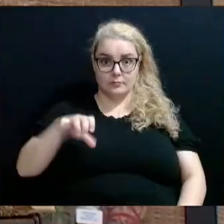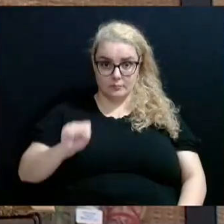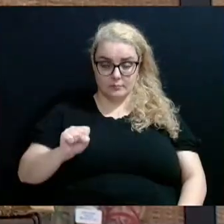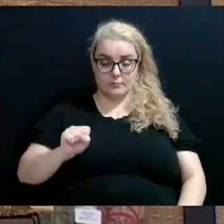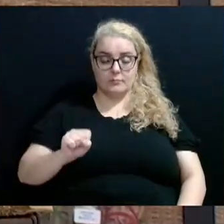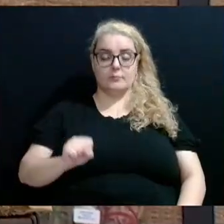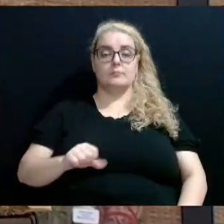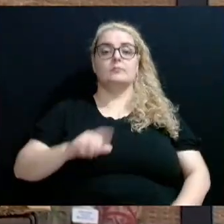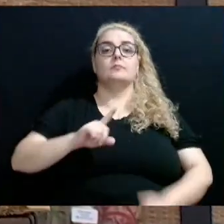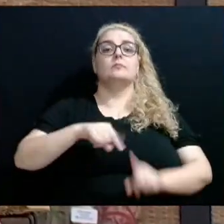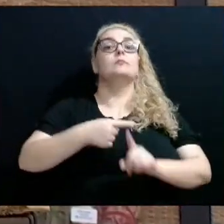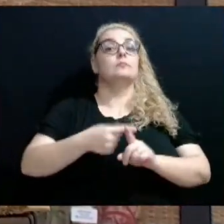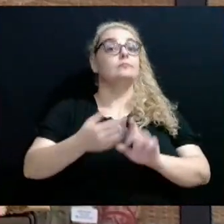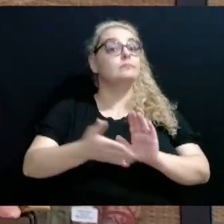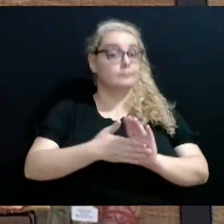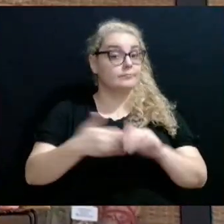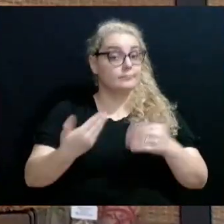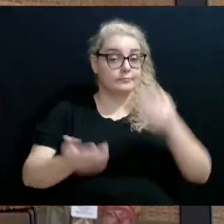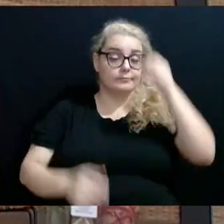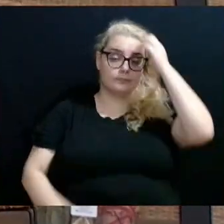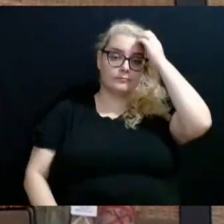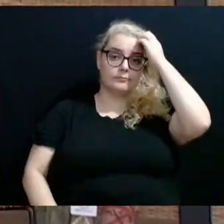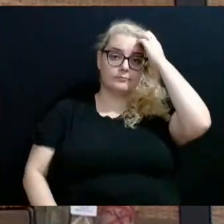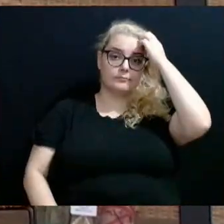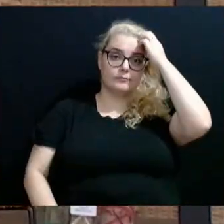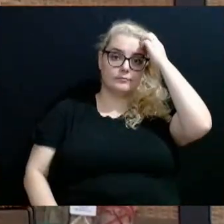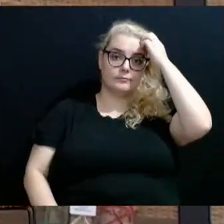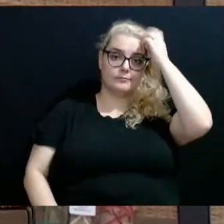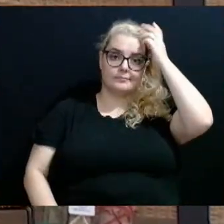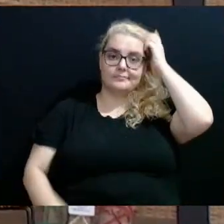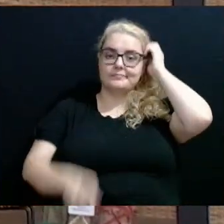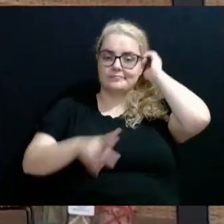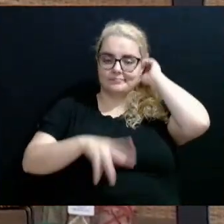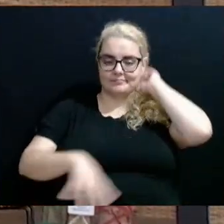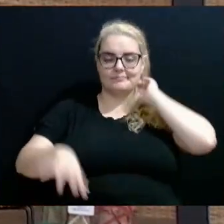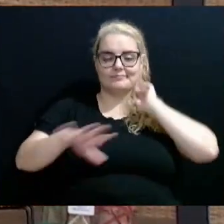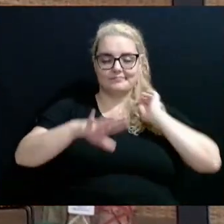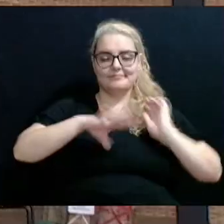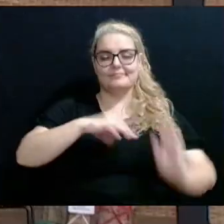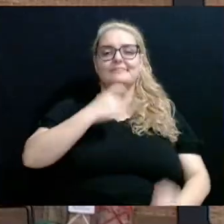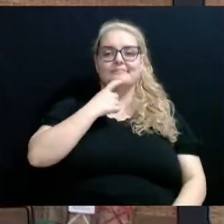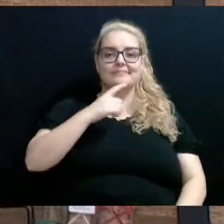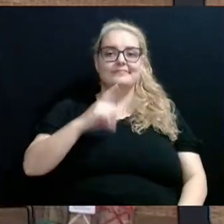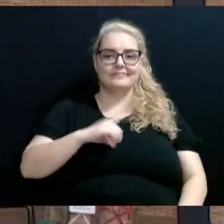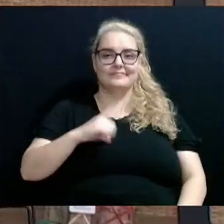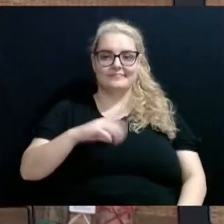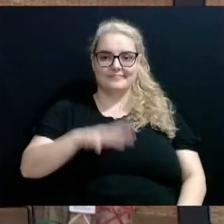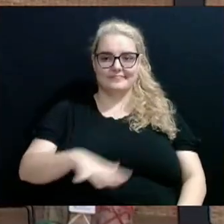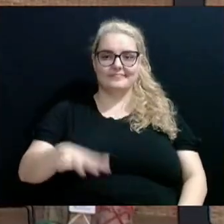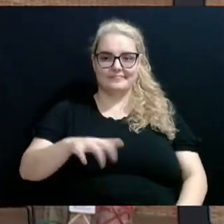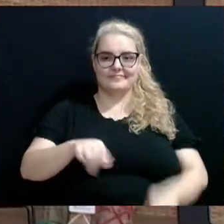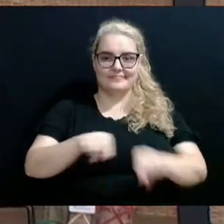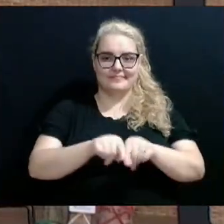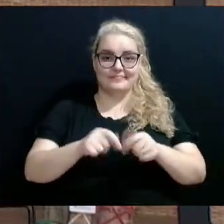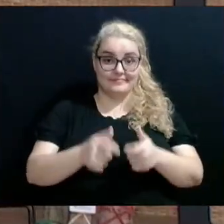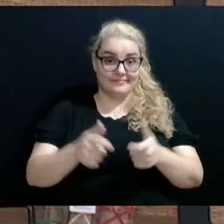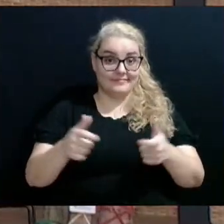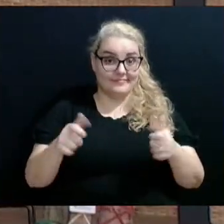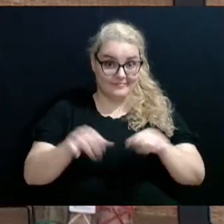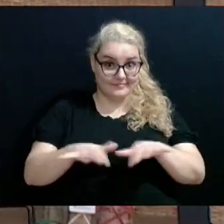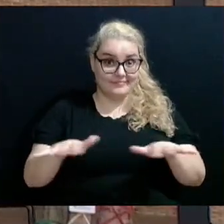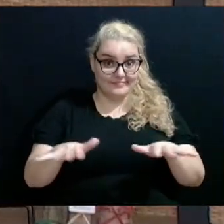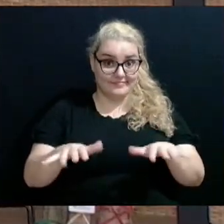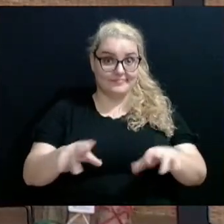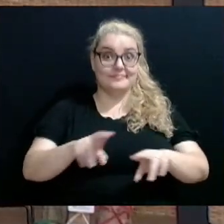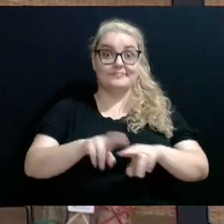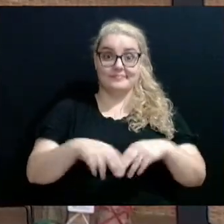esse propósito. E aqui na região de Campinas, nós também temos aí esse segmento em expansão. Por isso que